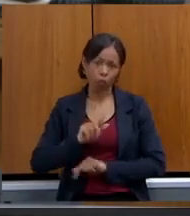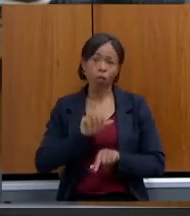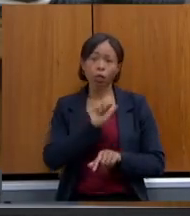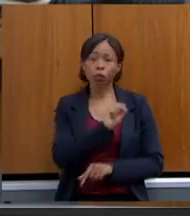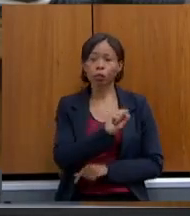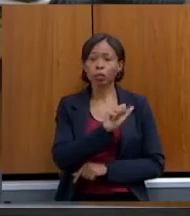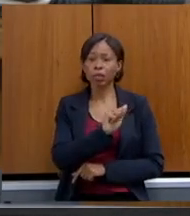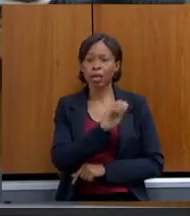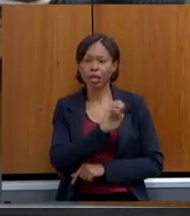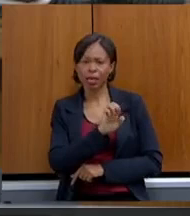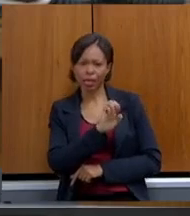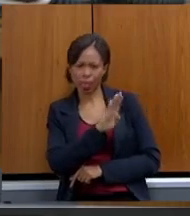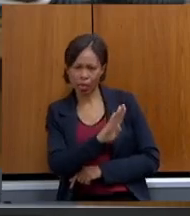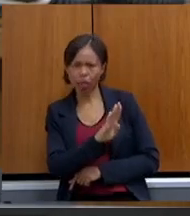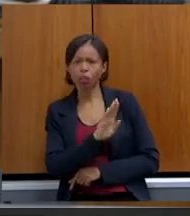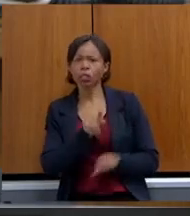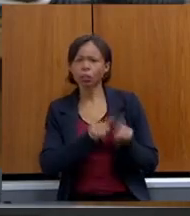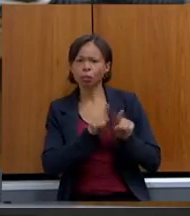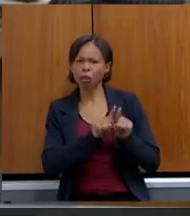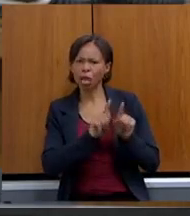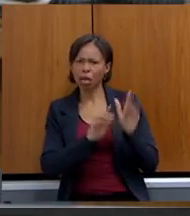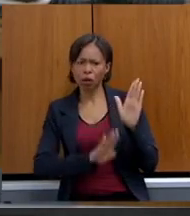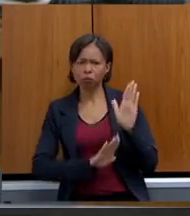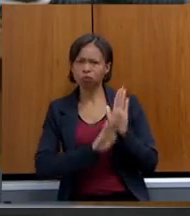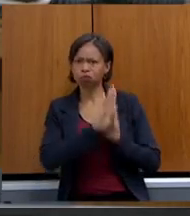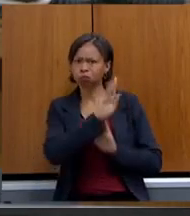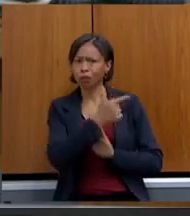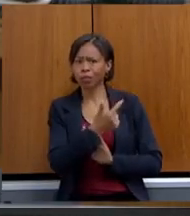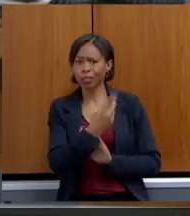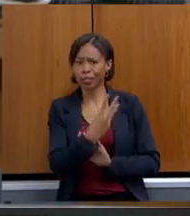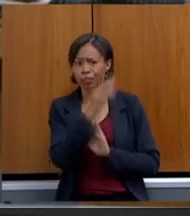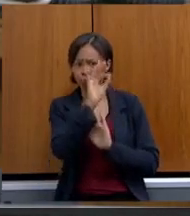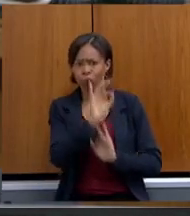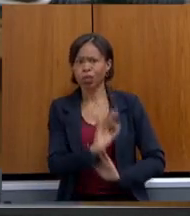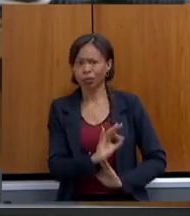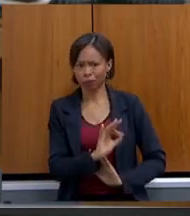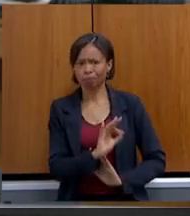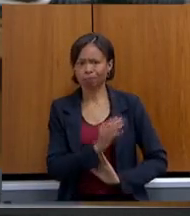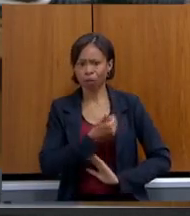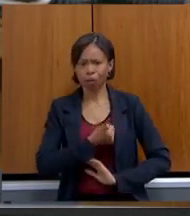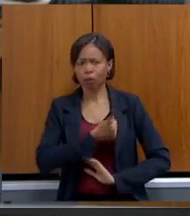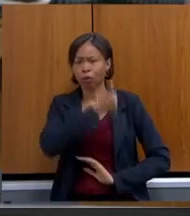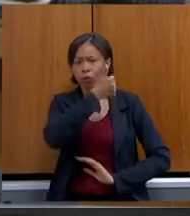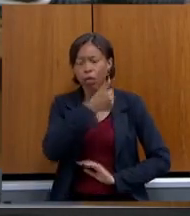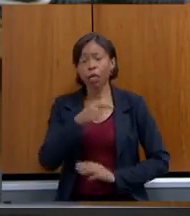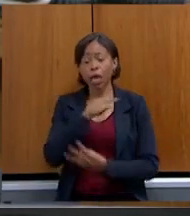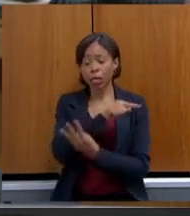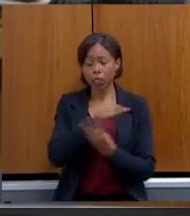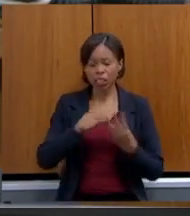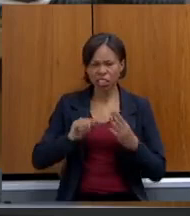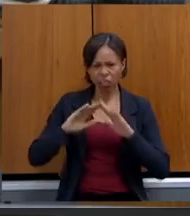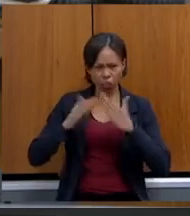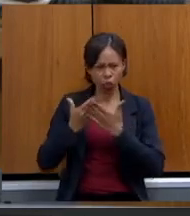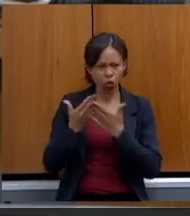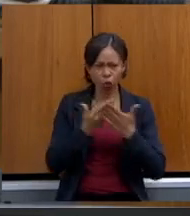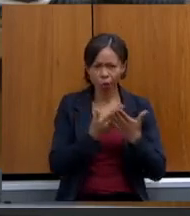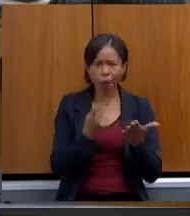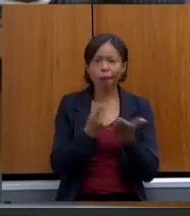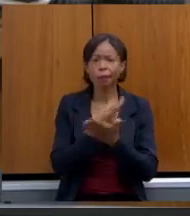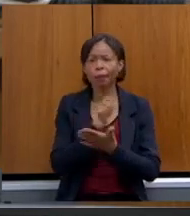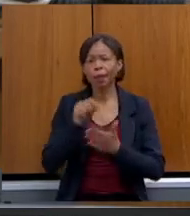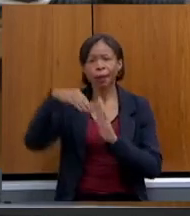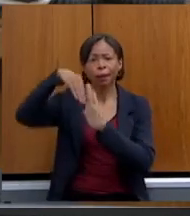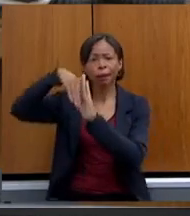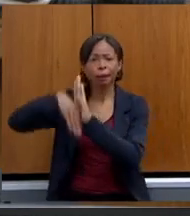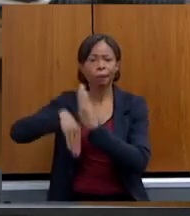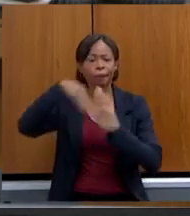saeb da história de Minas Gerais aumento de 23 por cento na participação do saeb E essas três escolas ou tiveram queda de Ideb